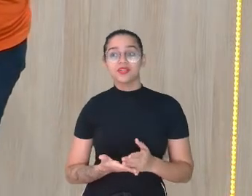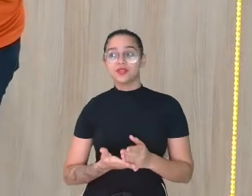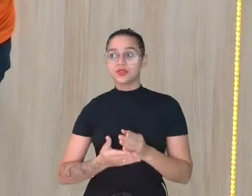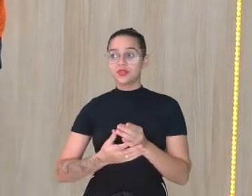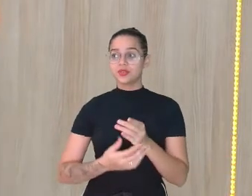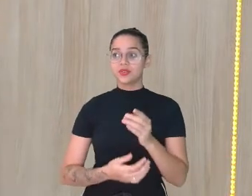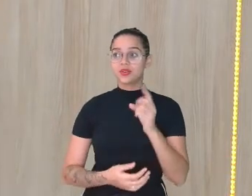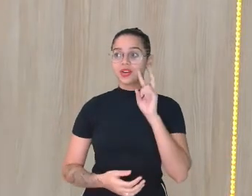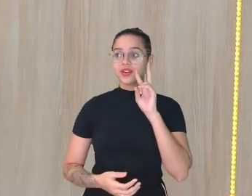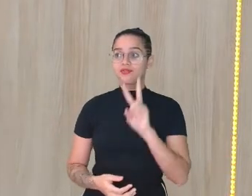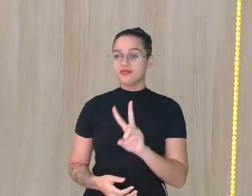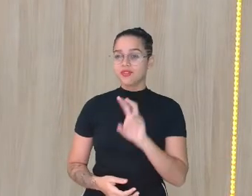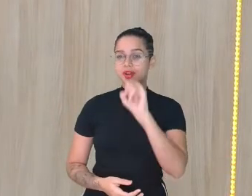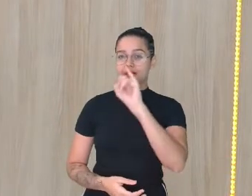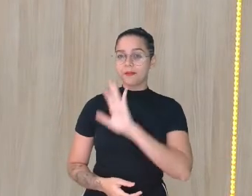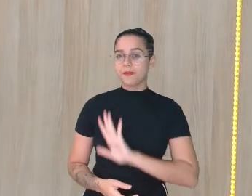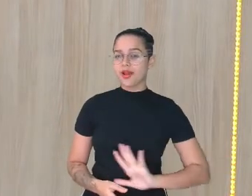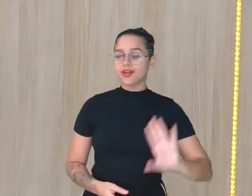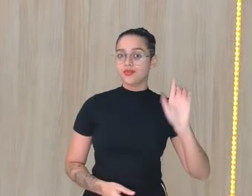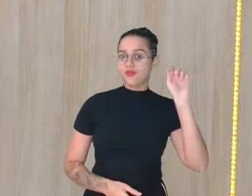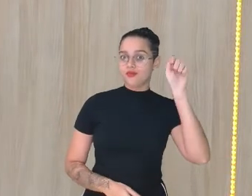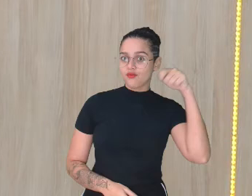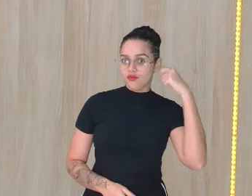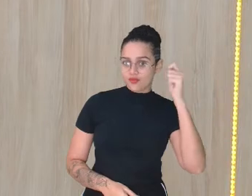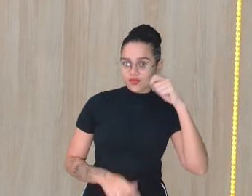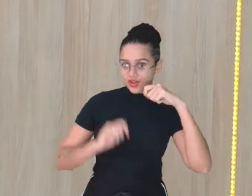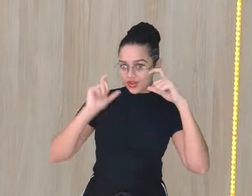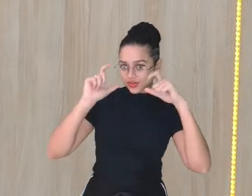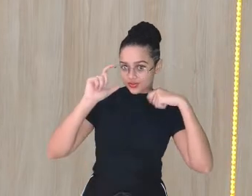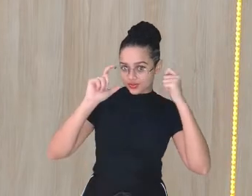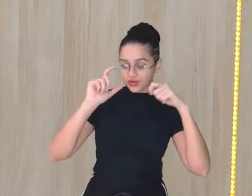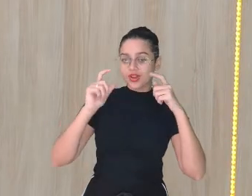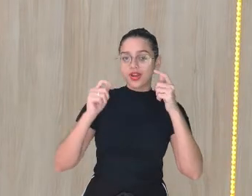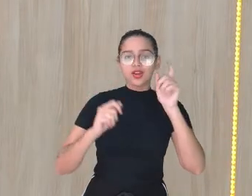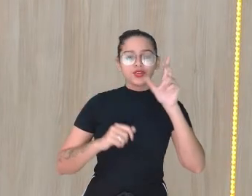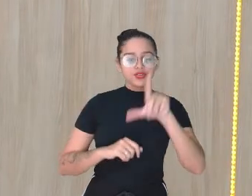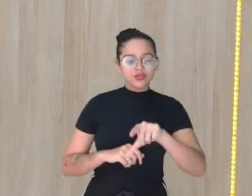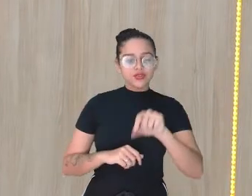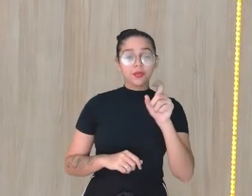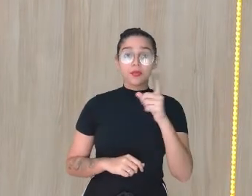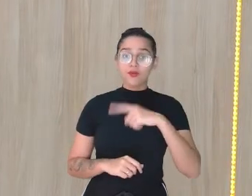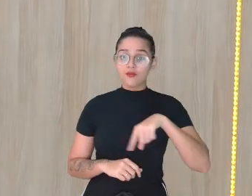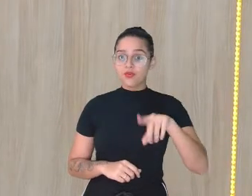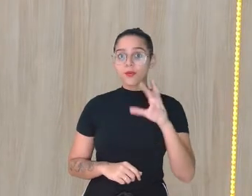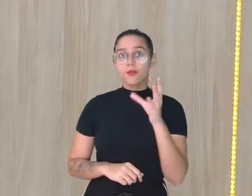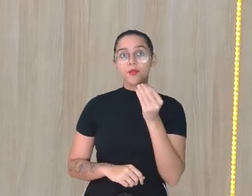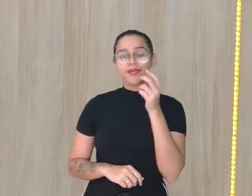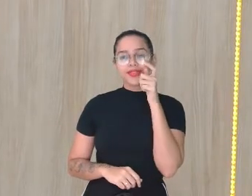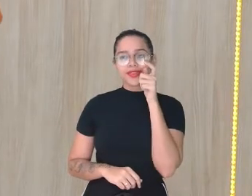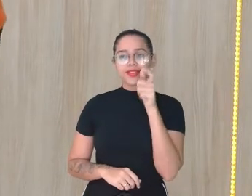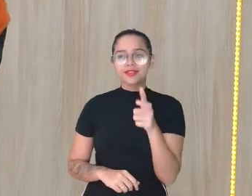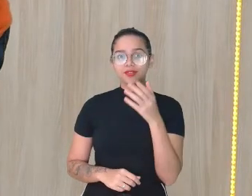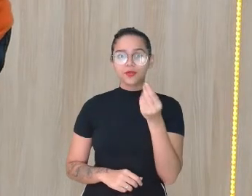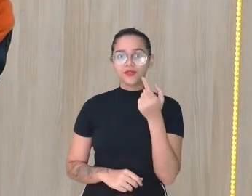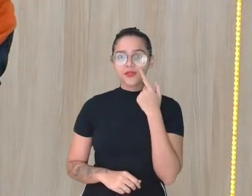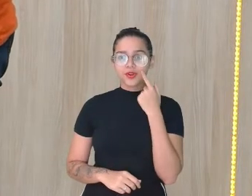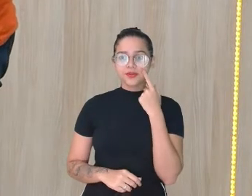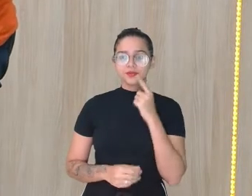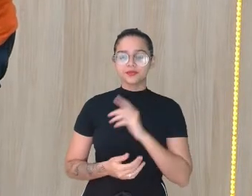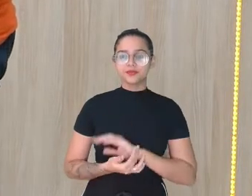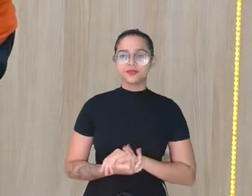imagem também, um videozinho que eu escolhi para vocês, muito interessante. Vamos lá?